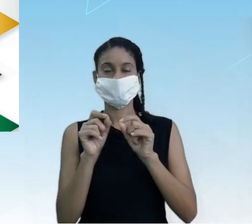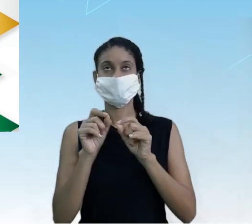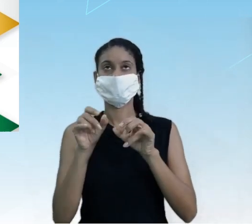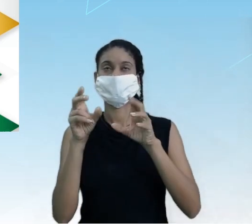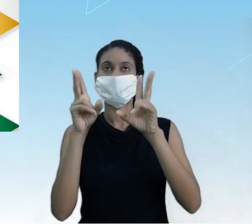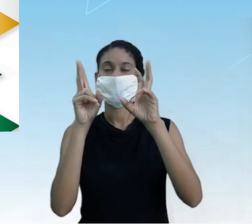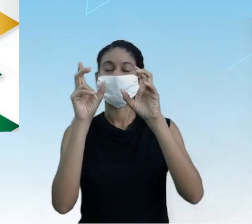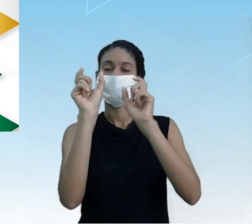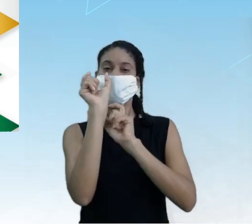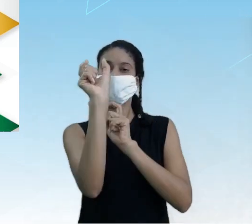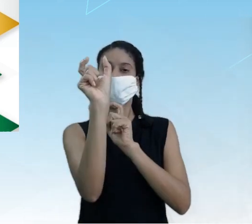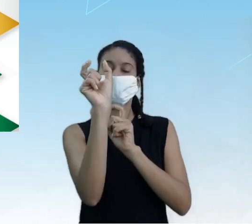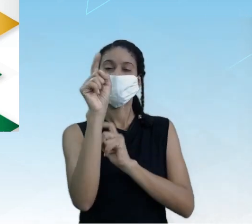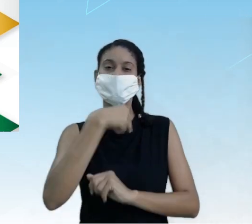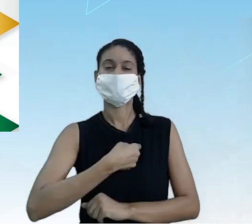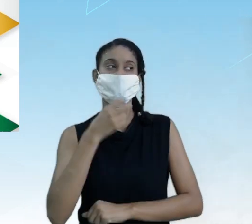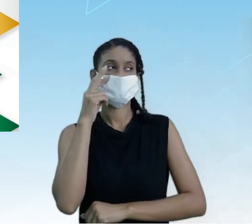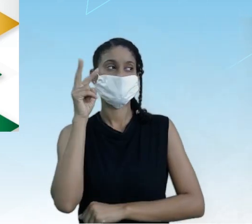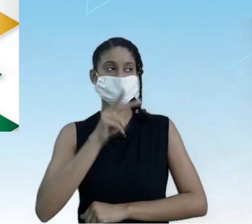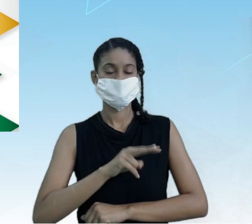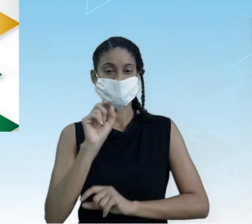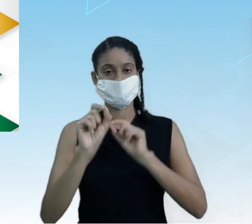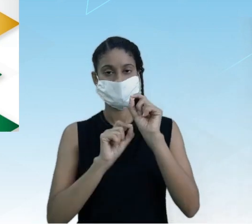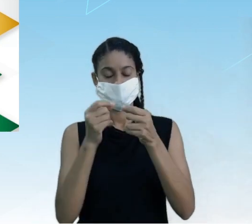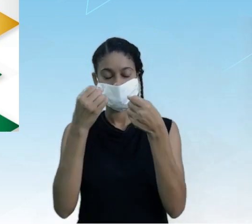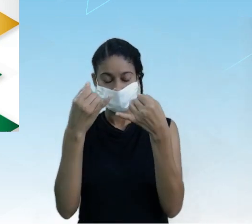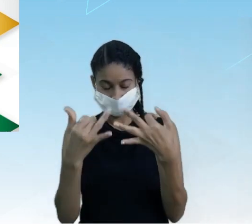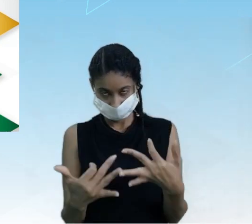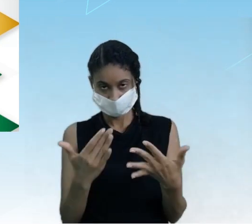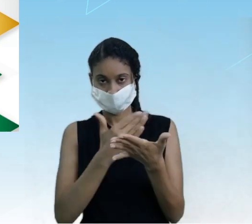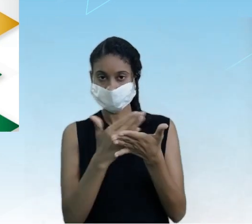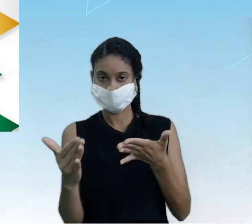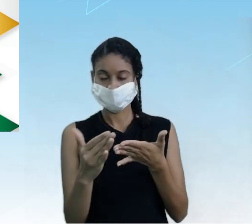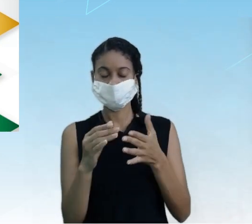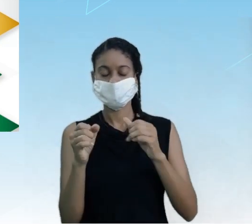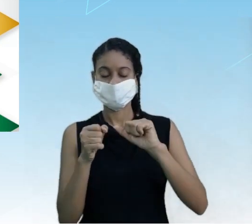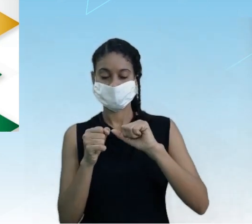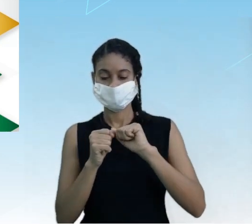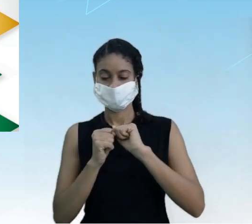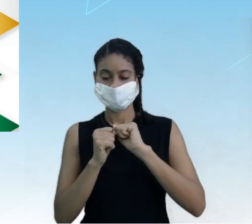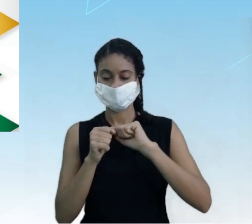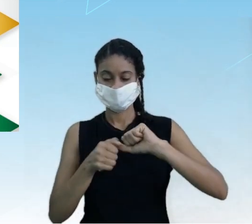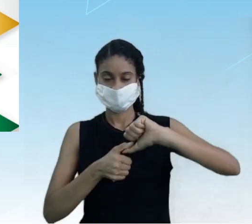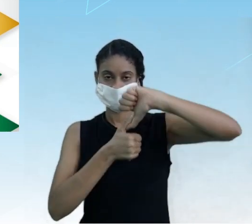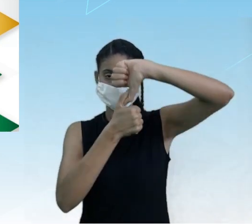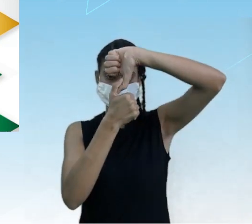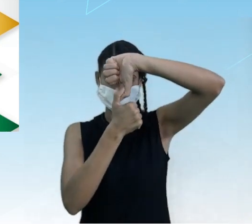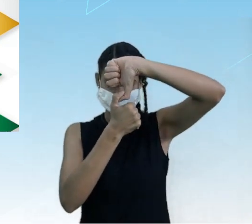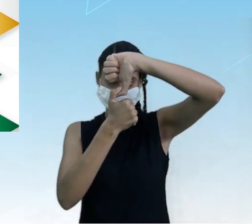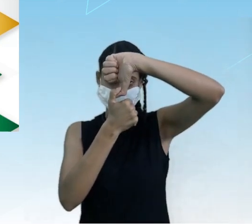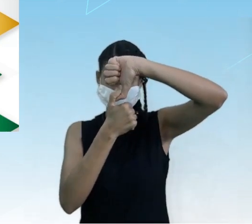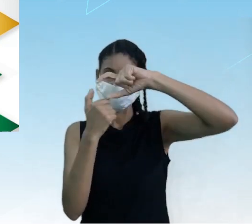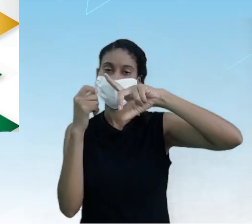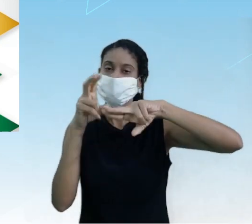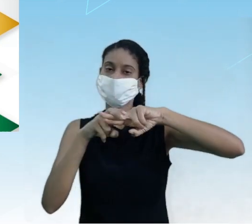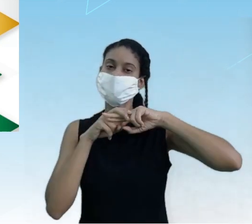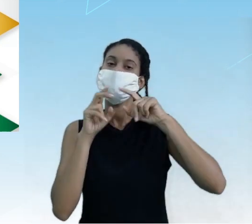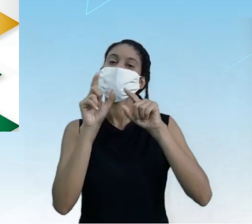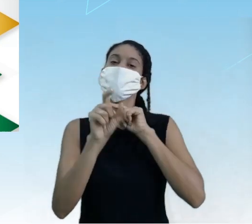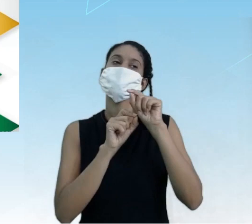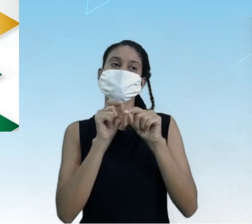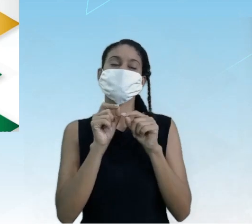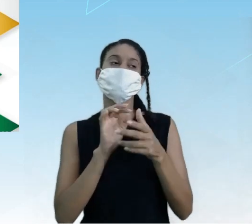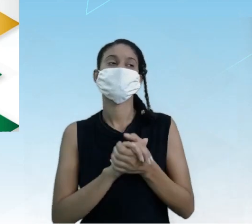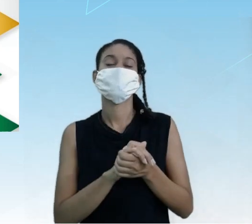palavras-chave para a gente se basear, né? Ela vai começar na América Central, por causa também